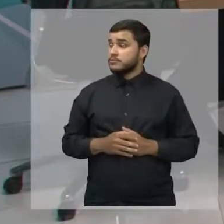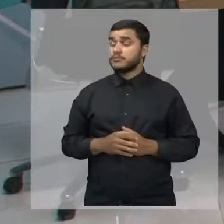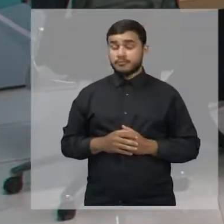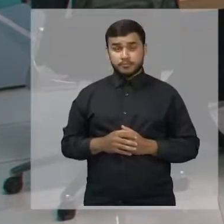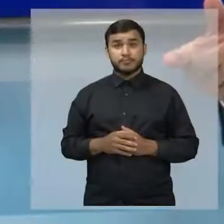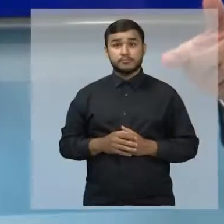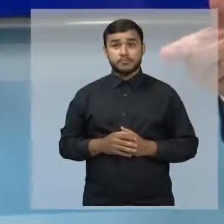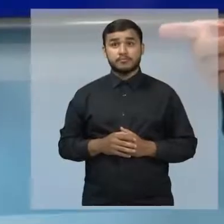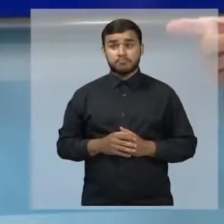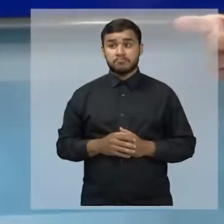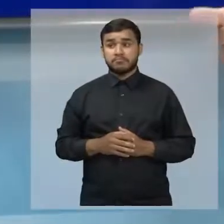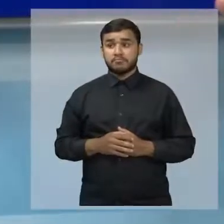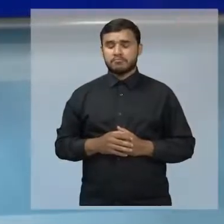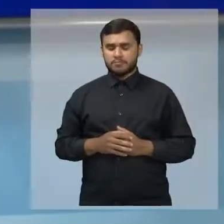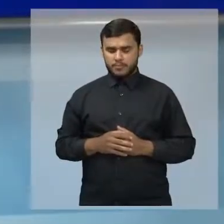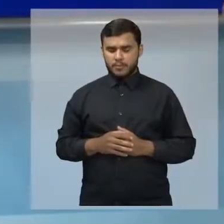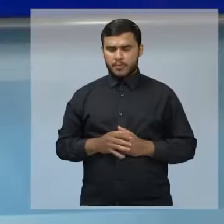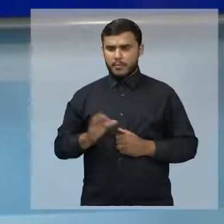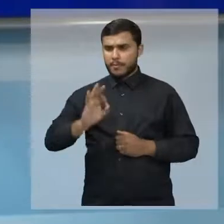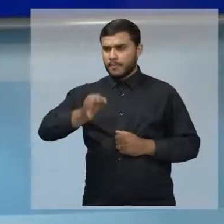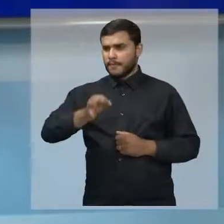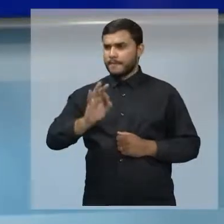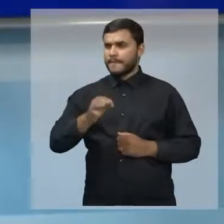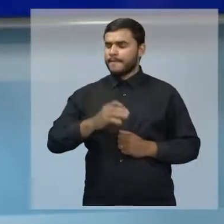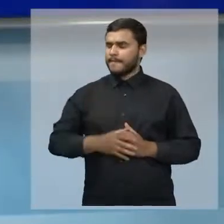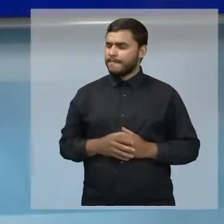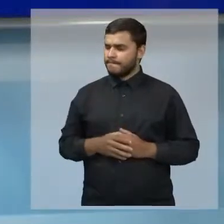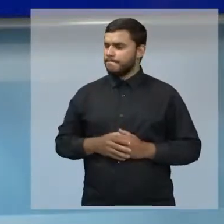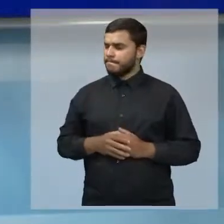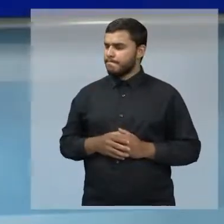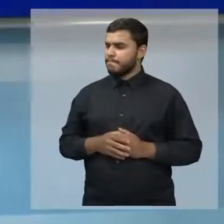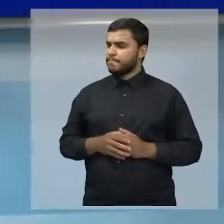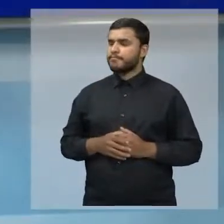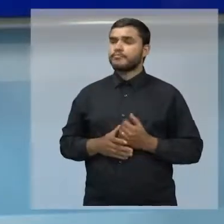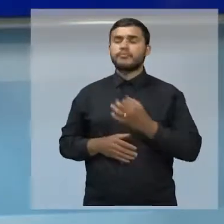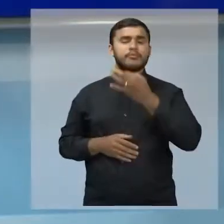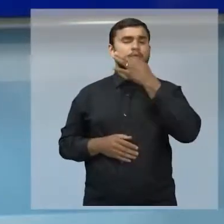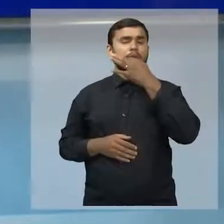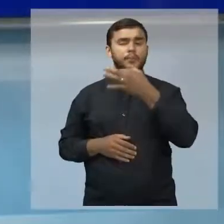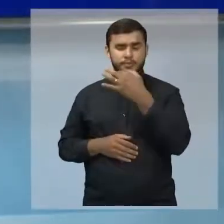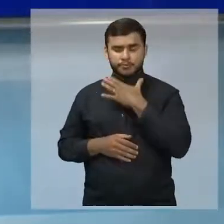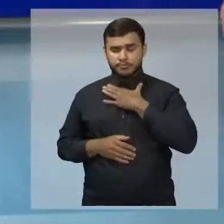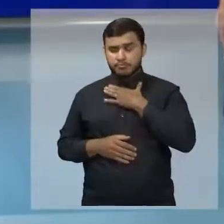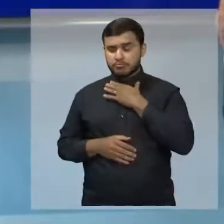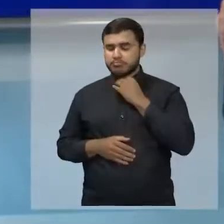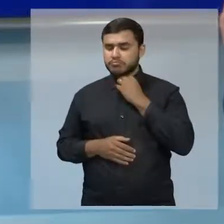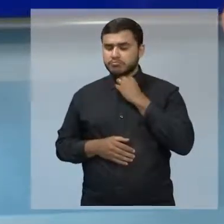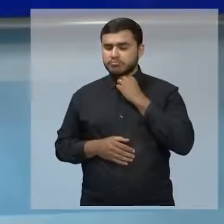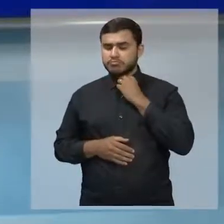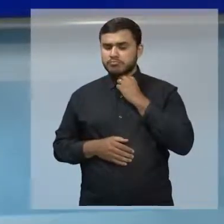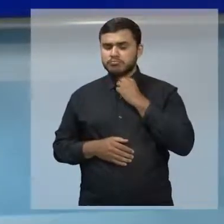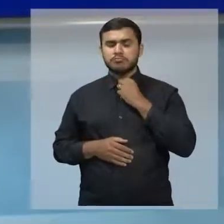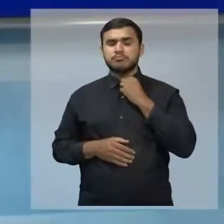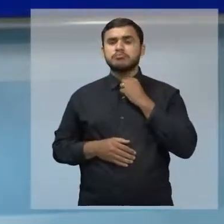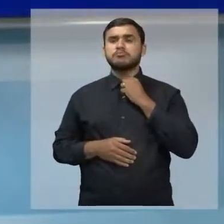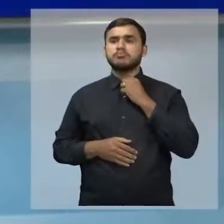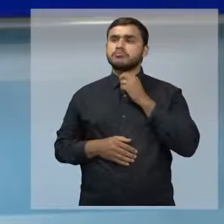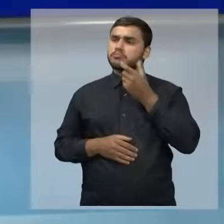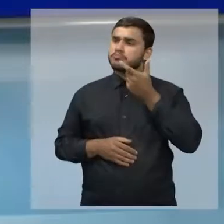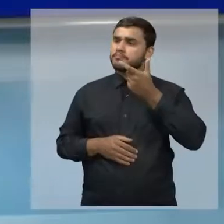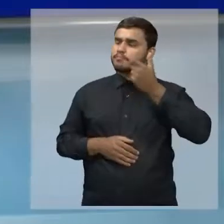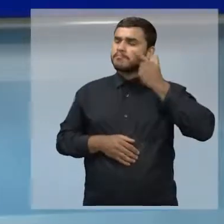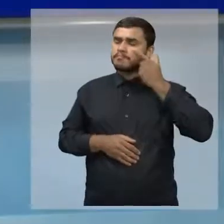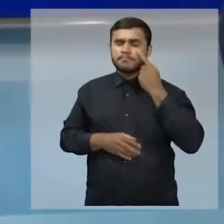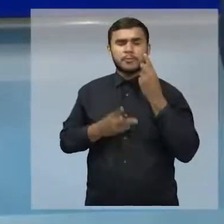Aliás, se me permite, eu acho que ele confirma a máxima segundo a qual a história se repete na